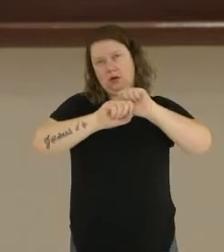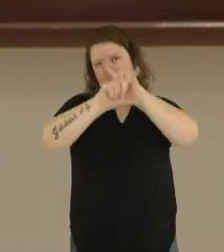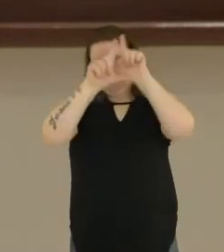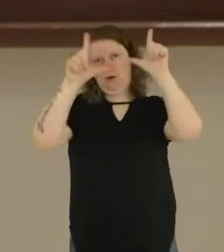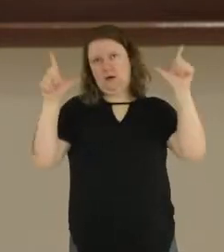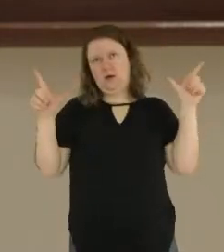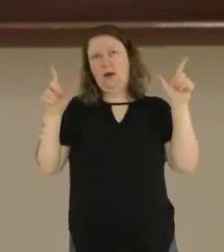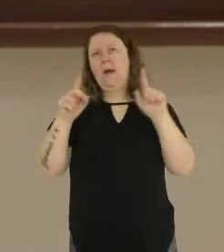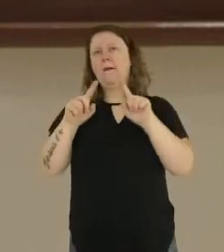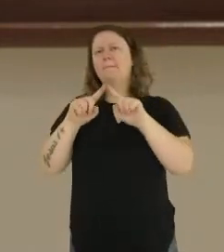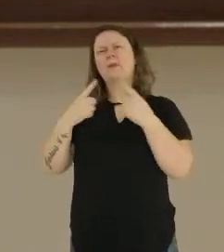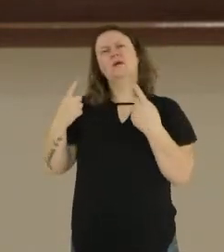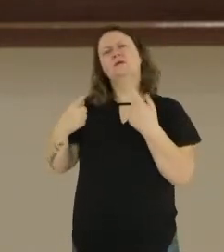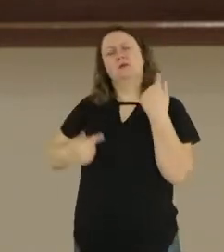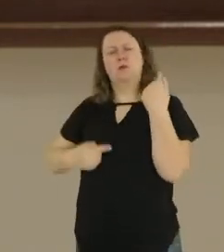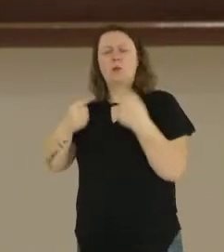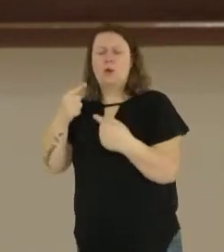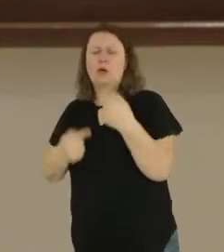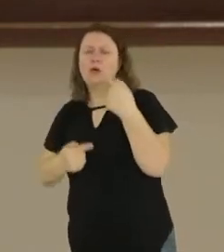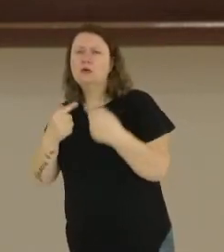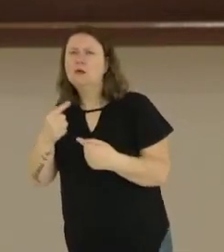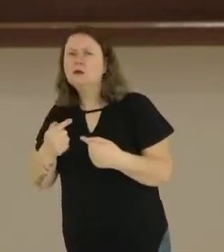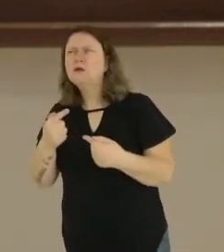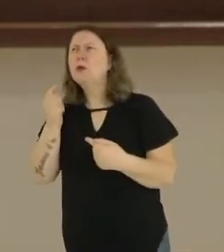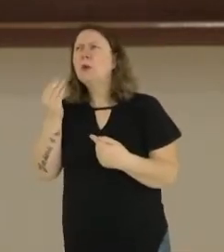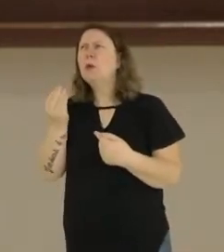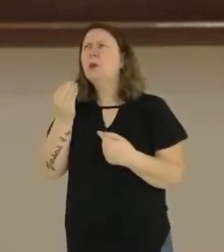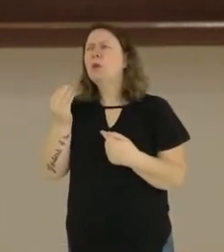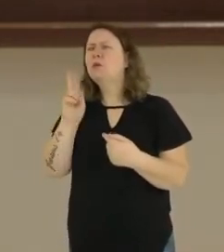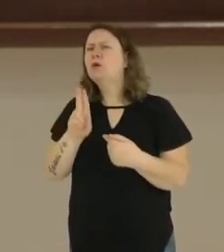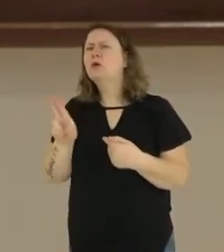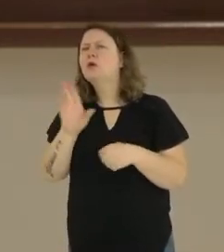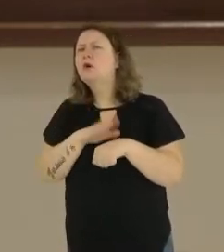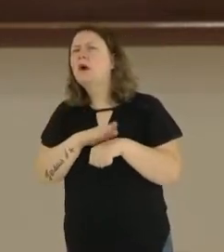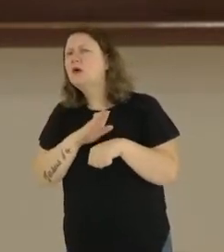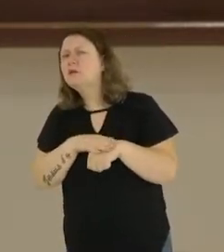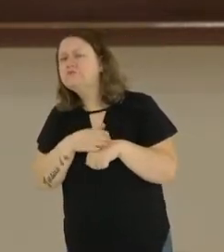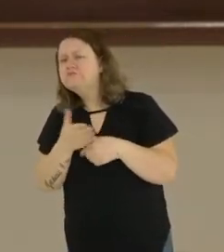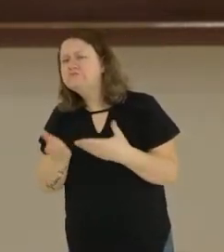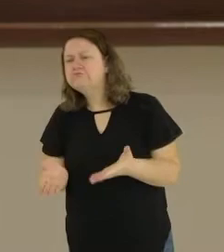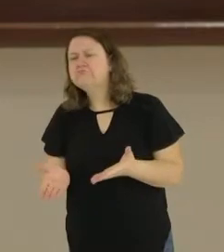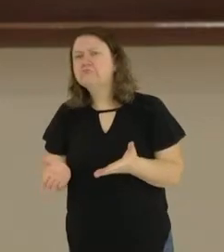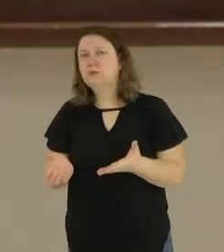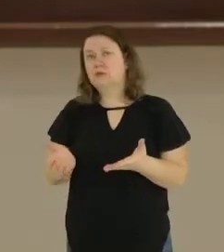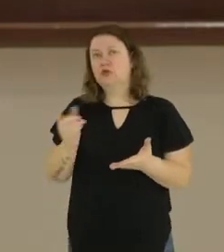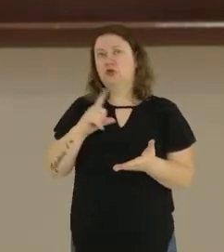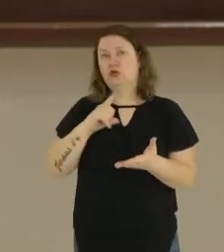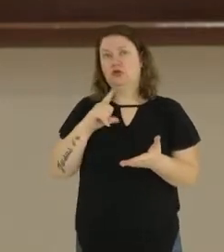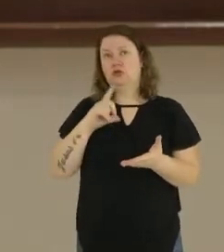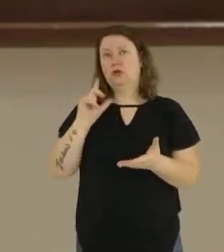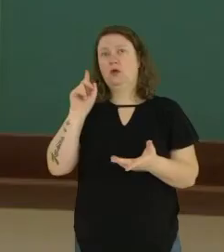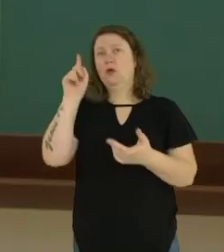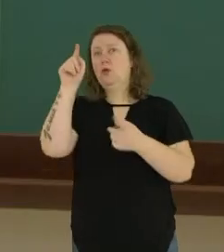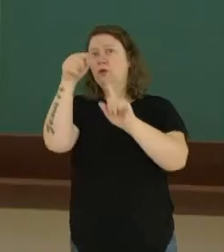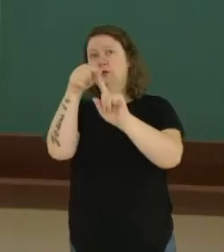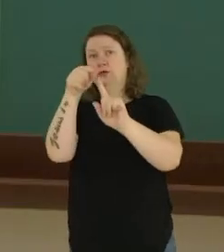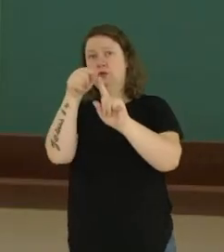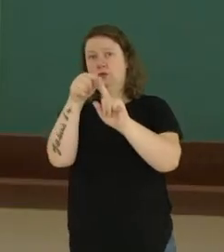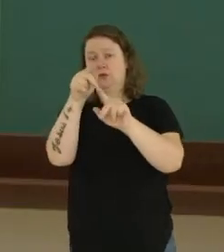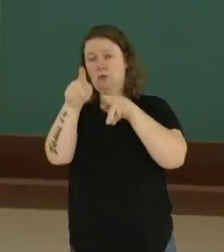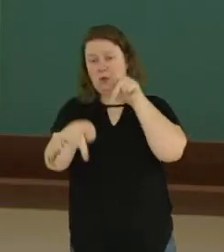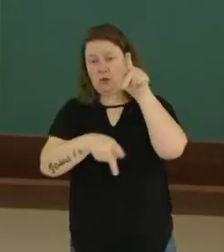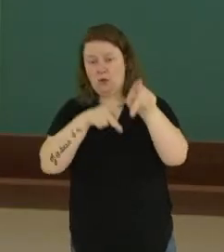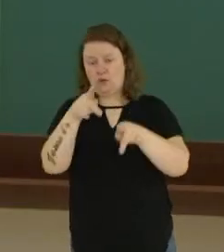de política que foi utilizada nessa época, porque além dessa intenção de povoamento, também existia